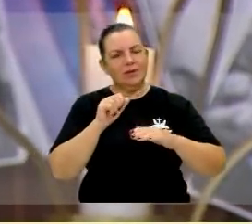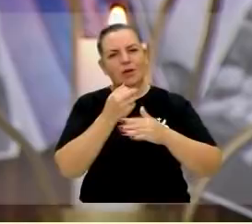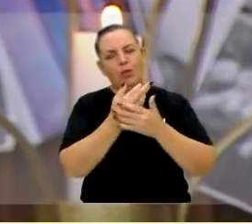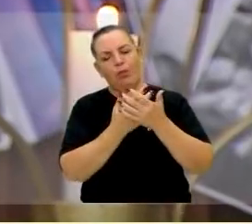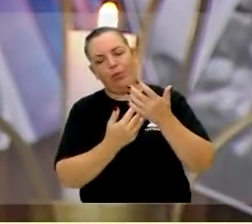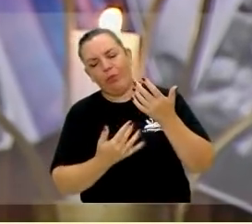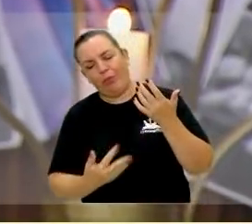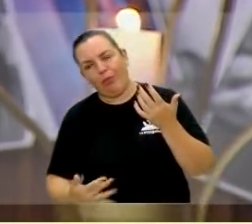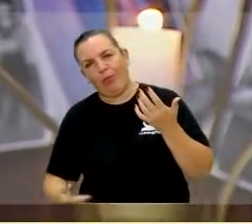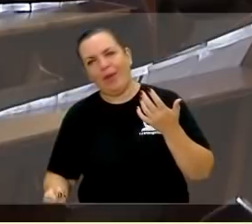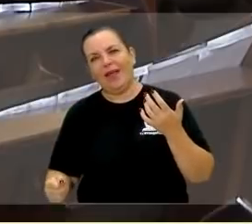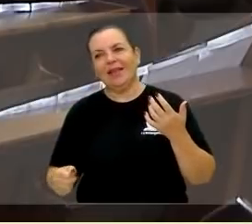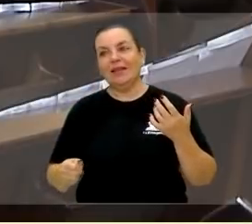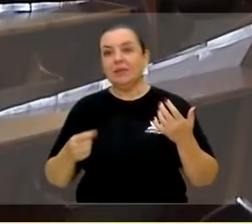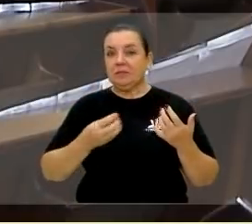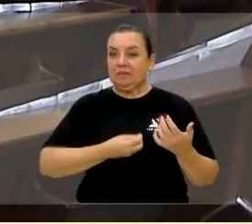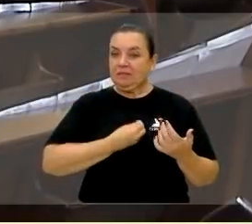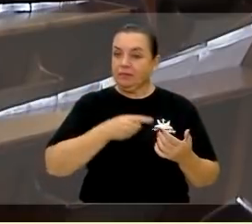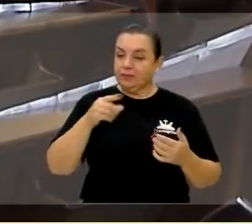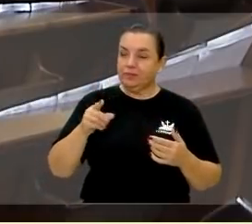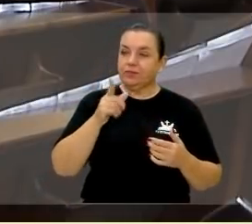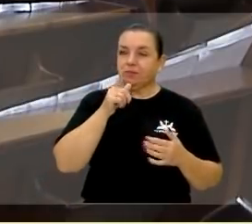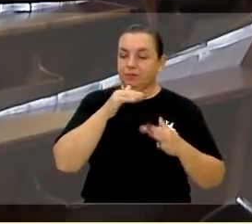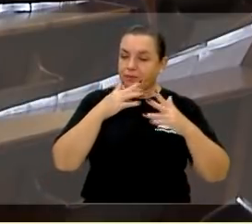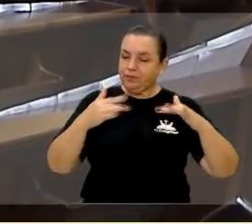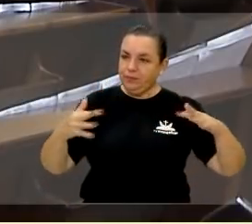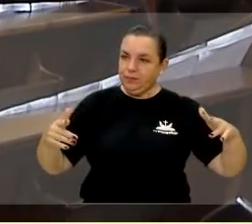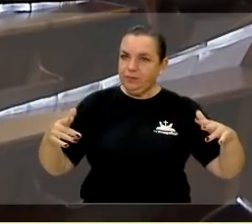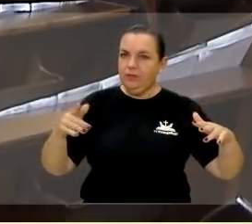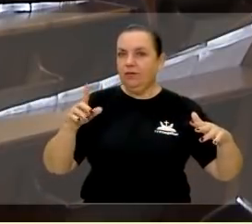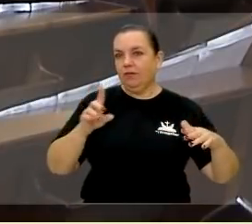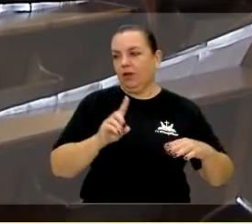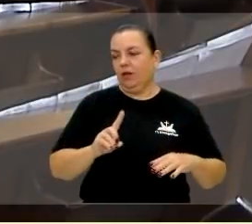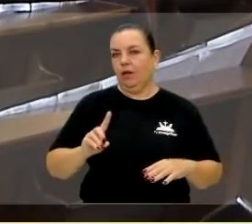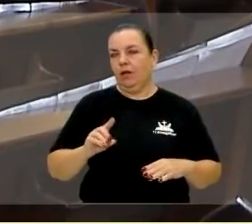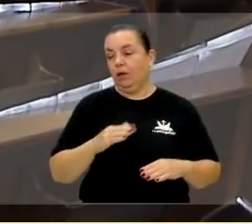Uma coisa é você estar ali do lado e ver o lago.